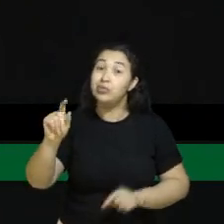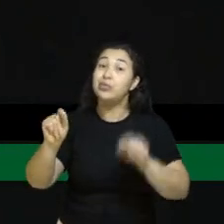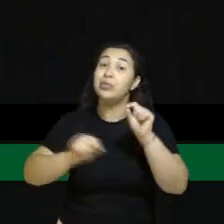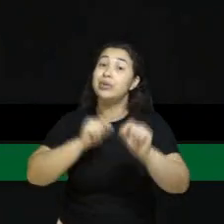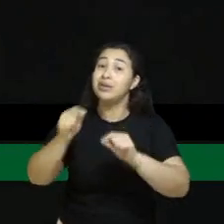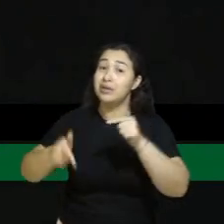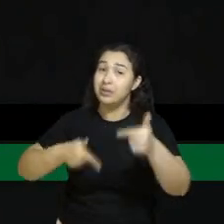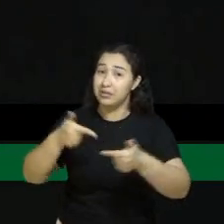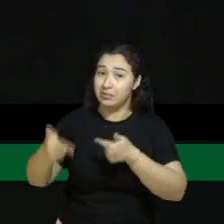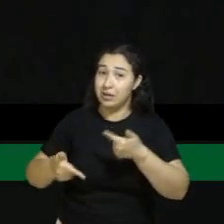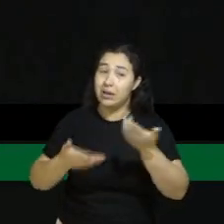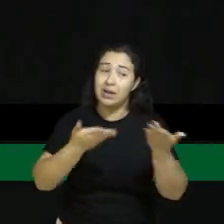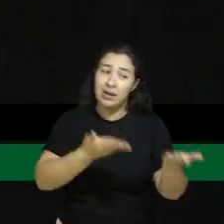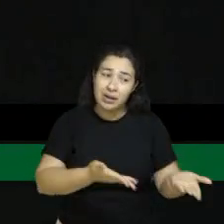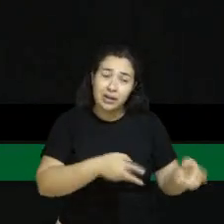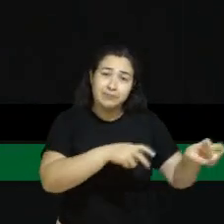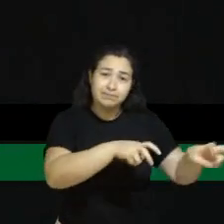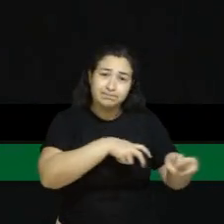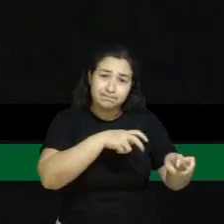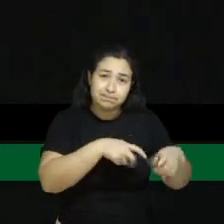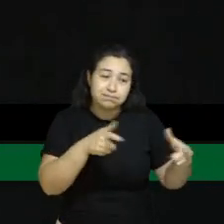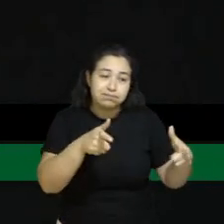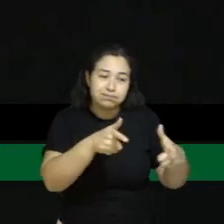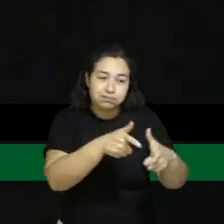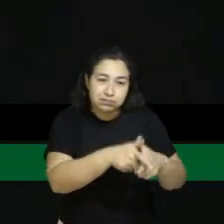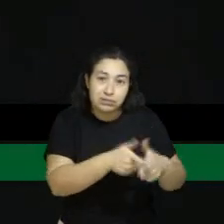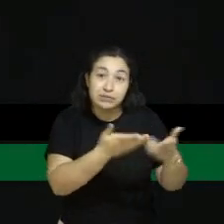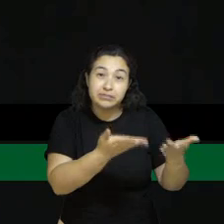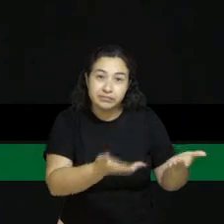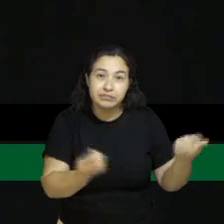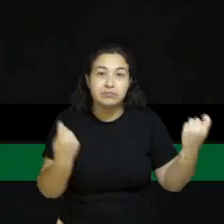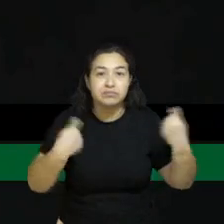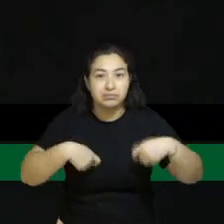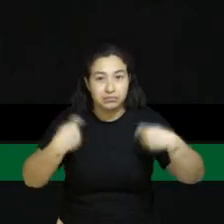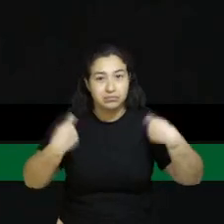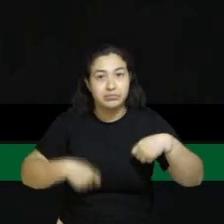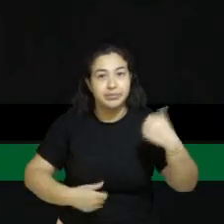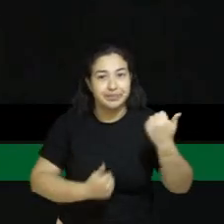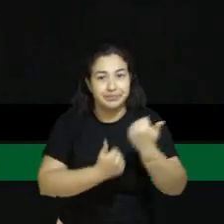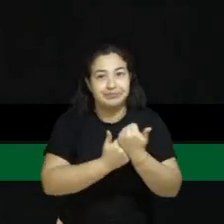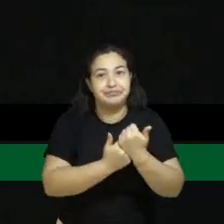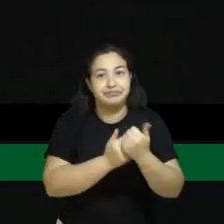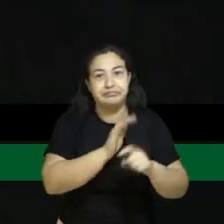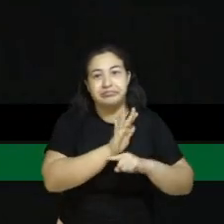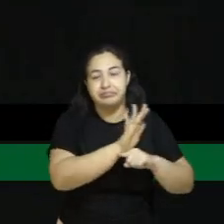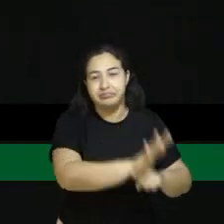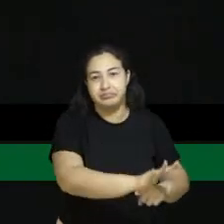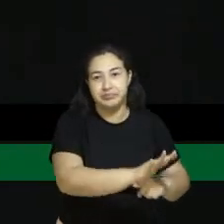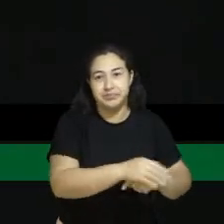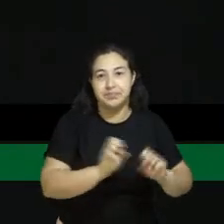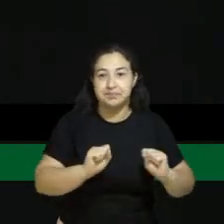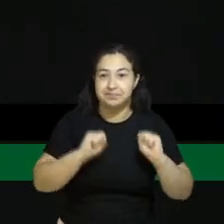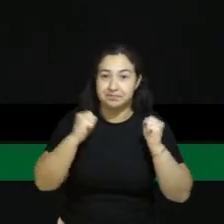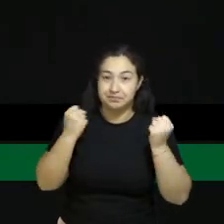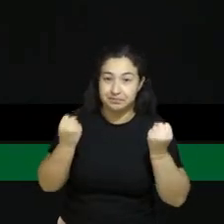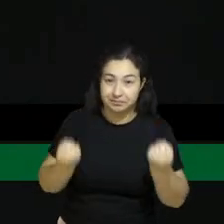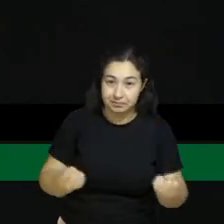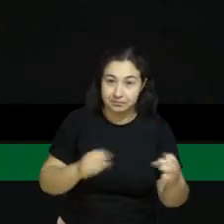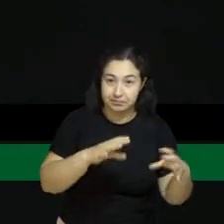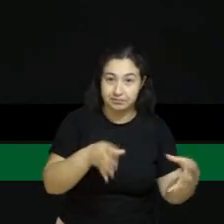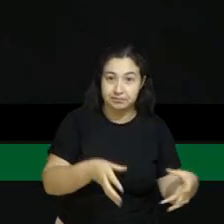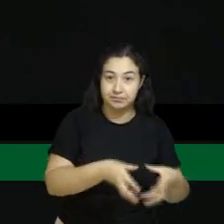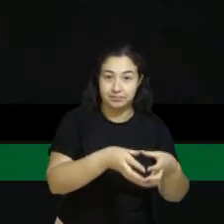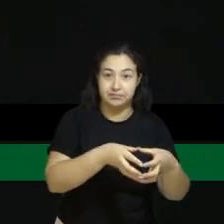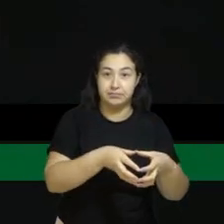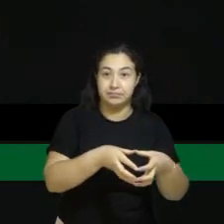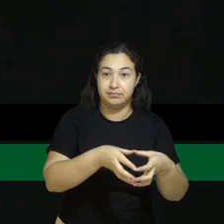girar e eles precisam de apoio. Por isso, temos que defender este segmento, que é